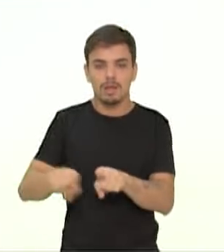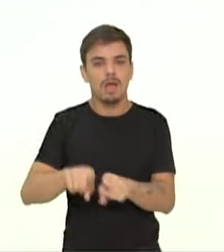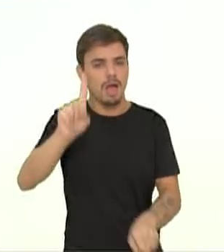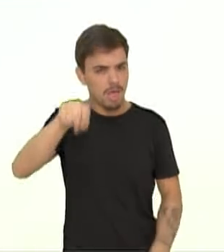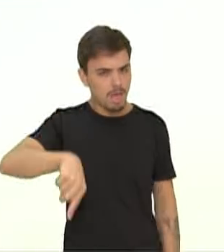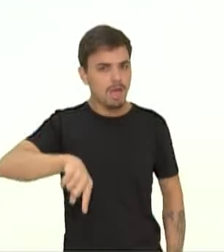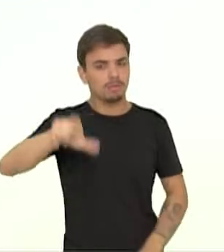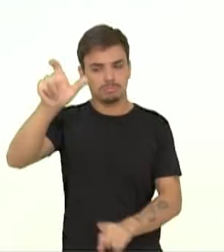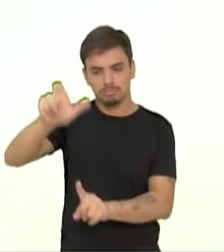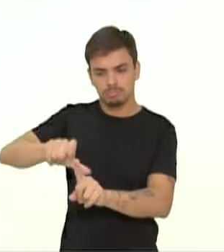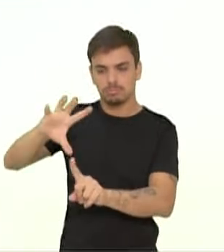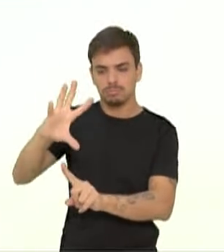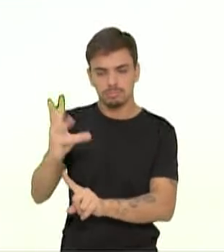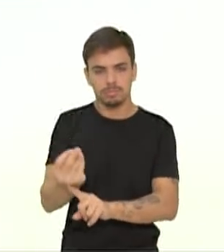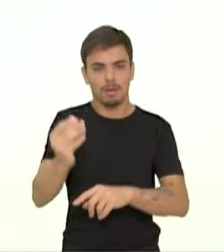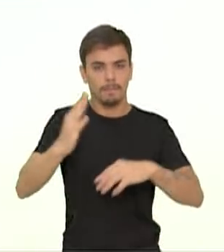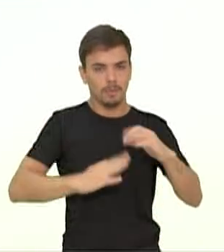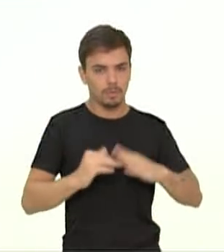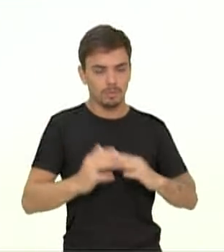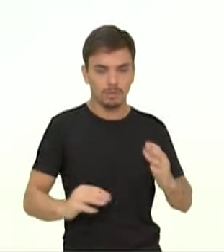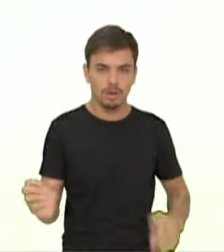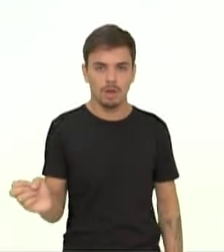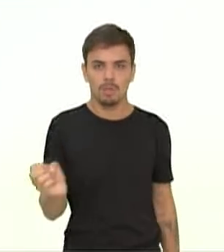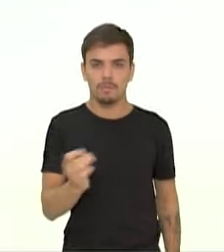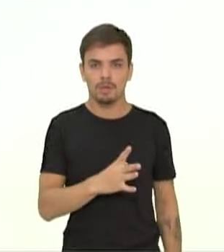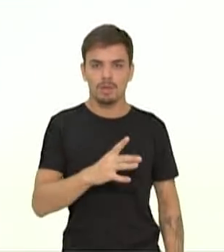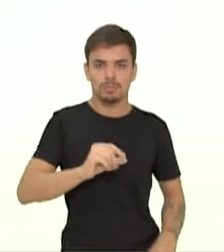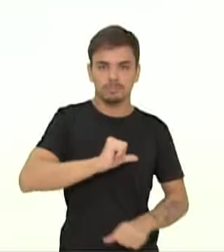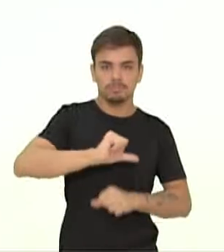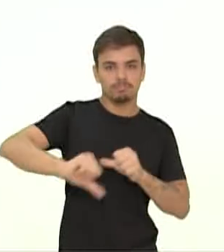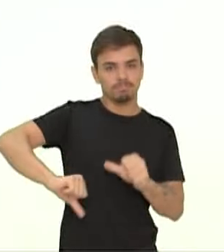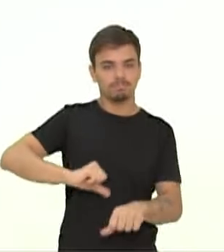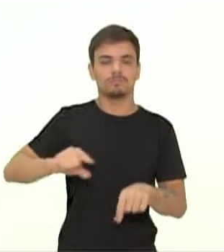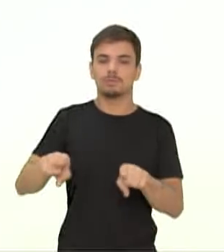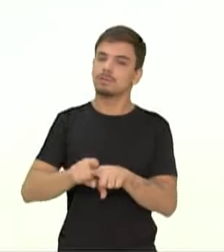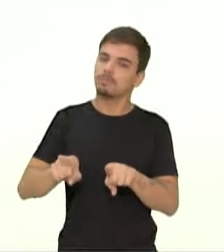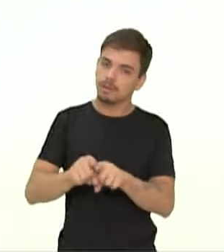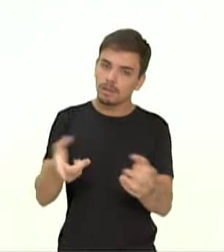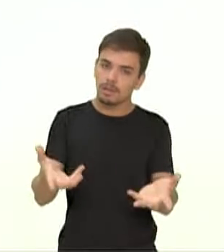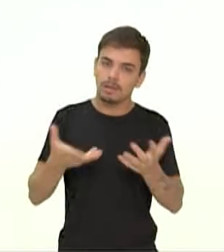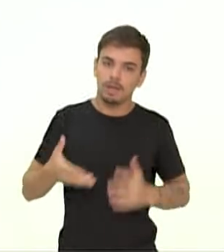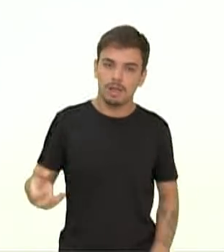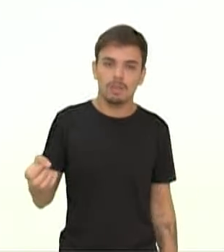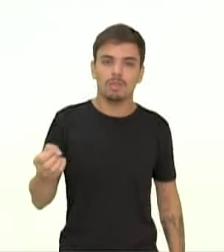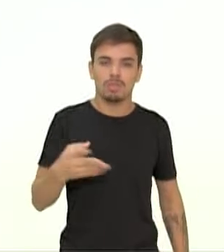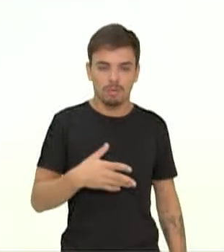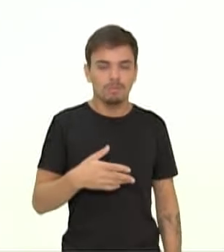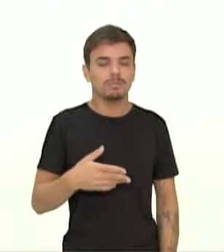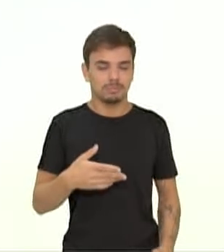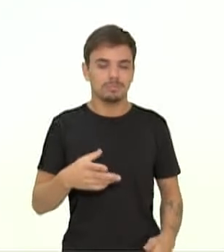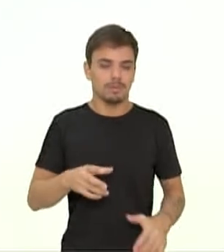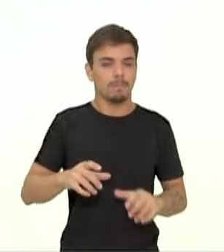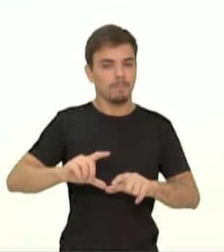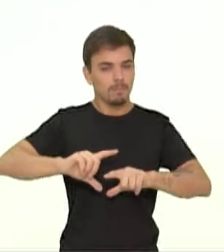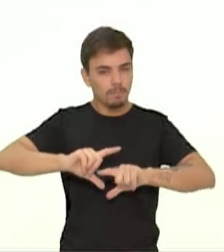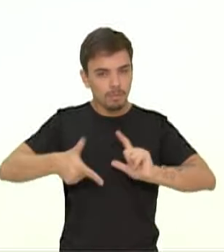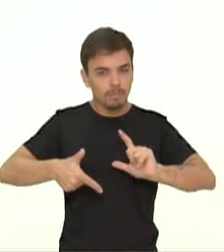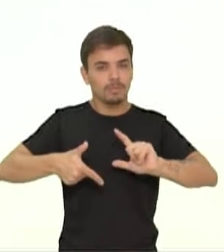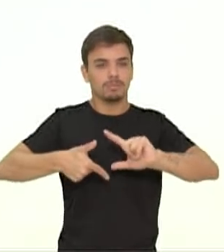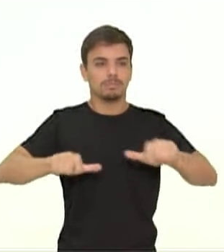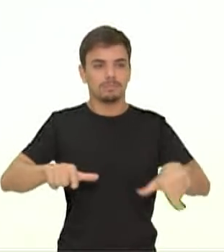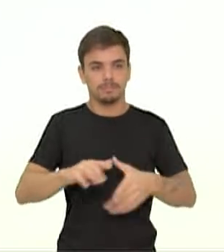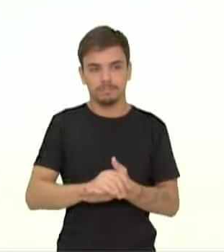tentando produzir novidades através de misturas, né? Buscando novas possibilidades e saindo um pouquinho do tradicional. Olha